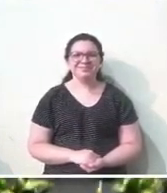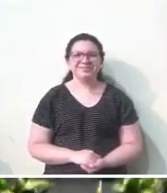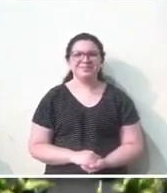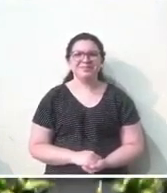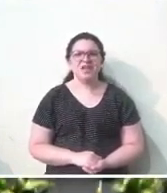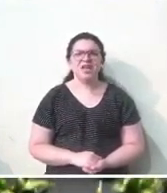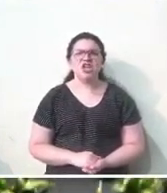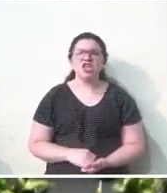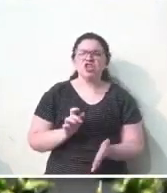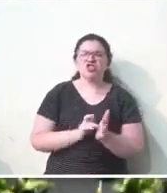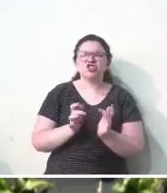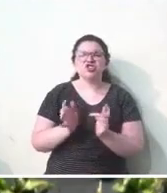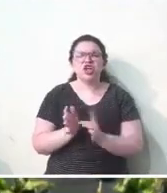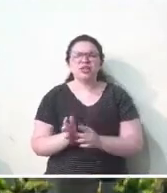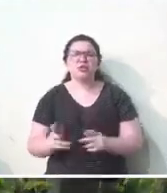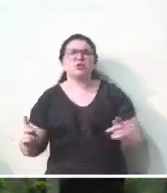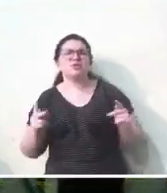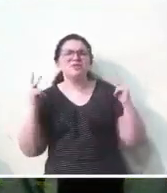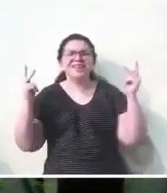Ele vence.